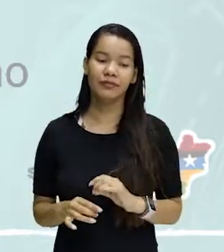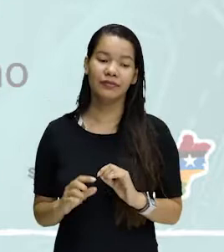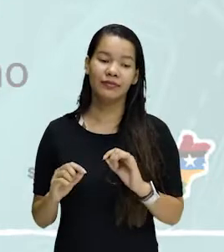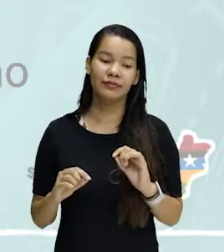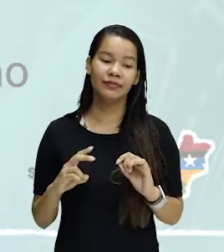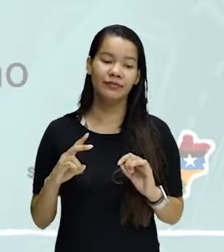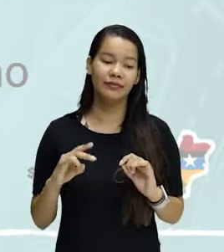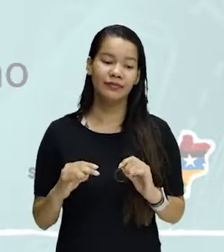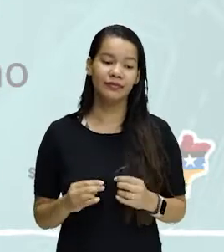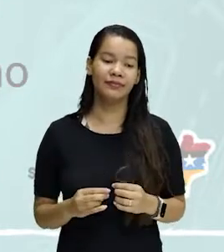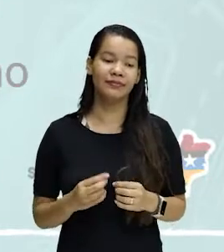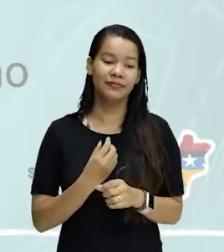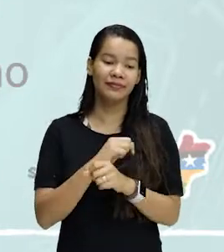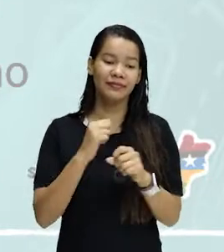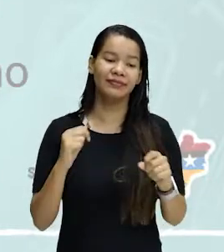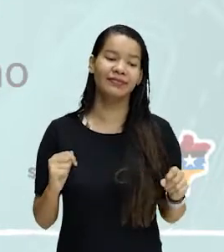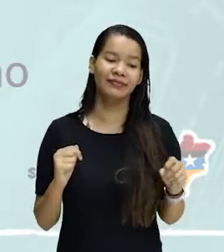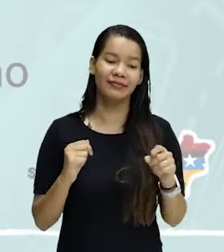maior quantidade.